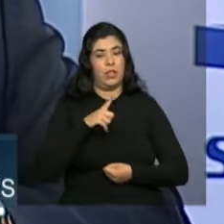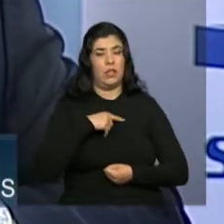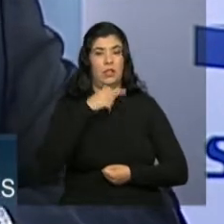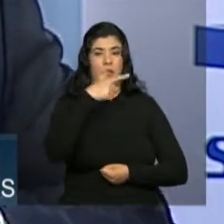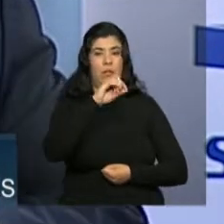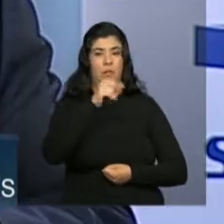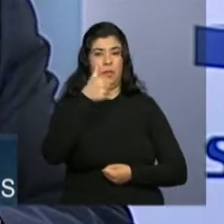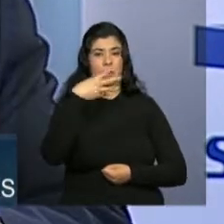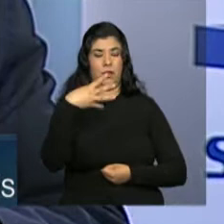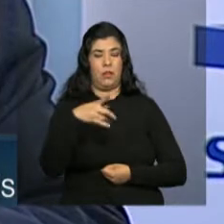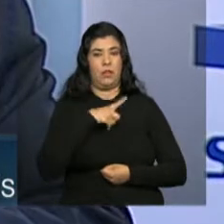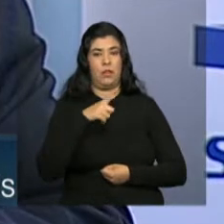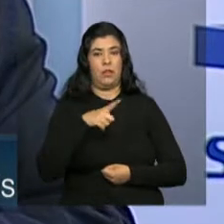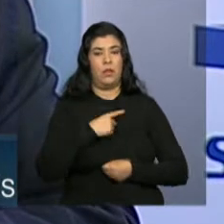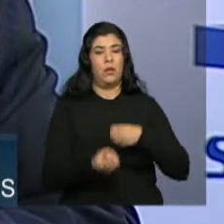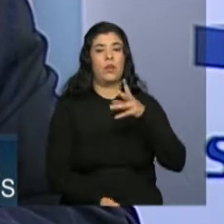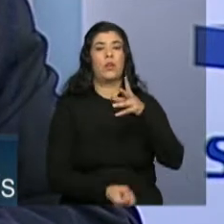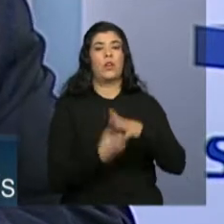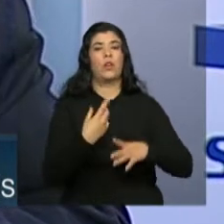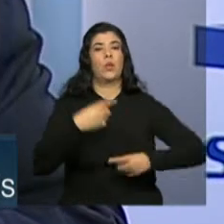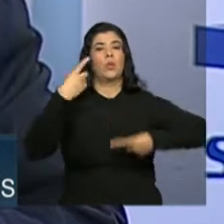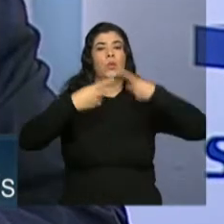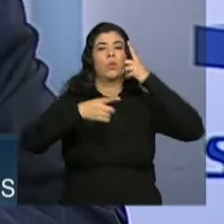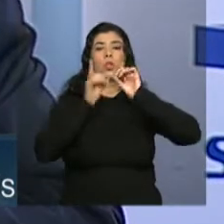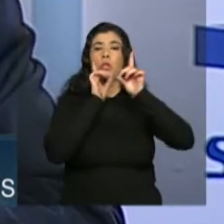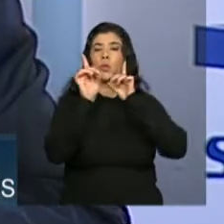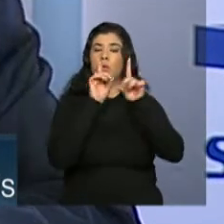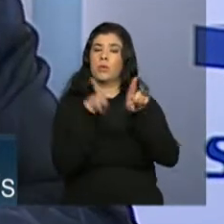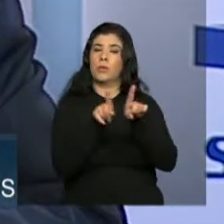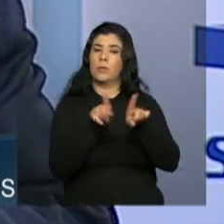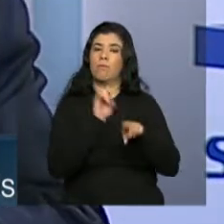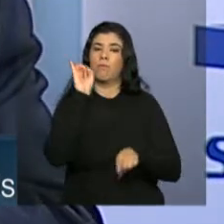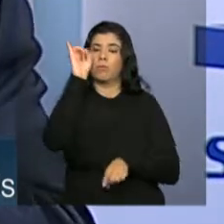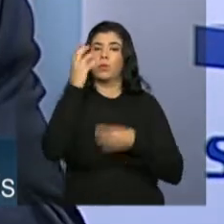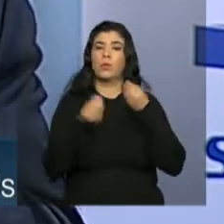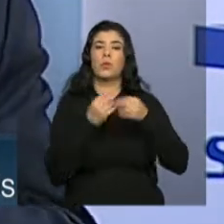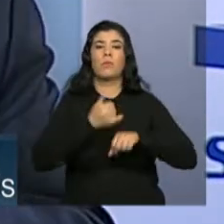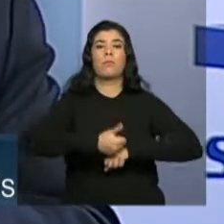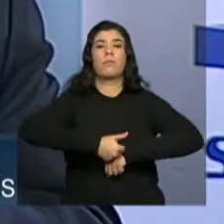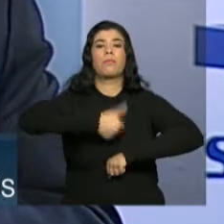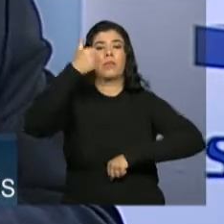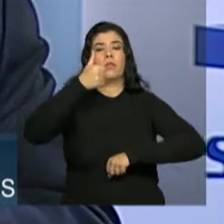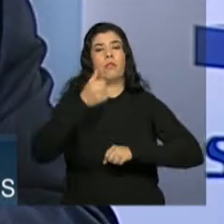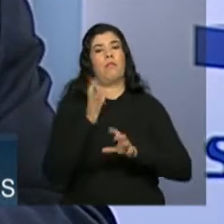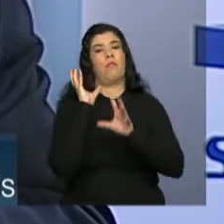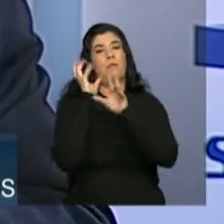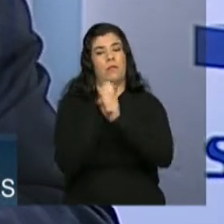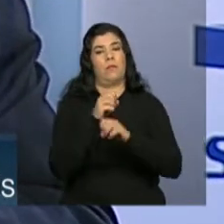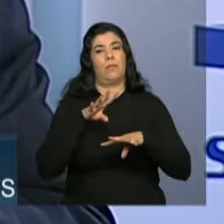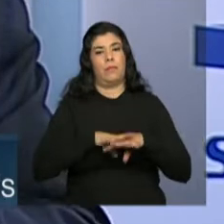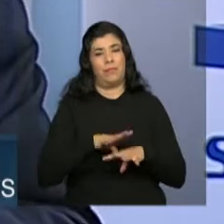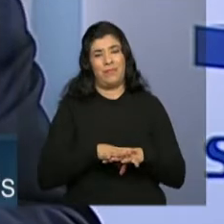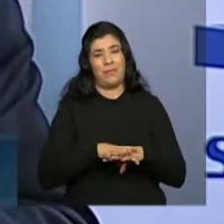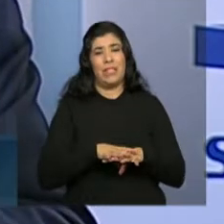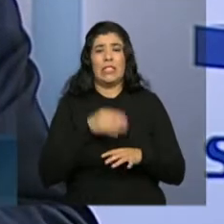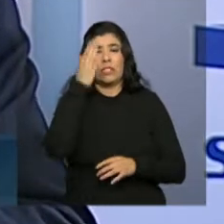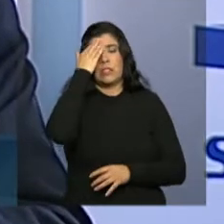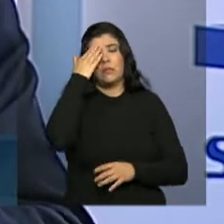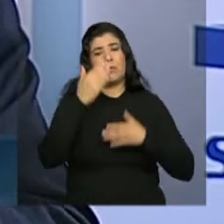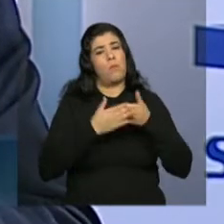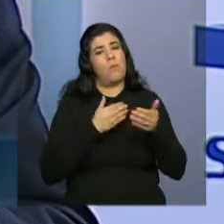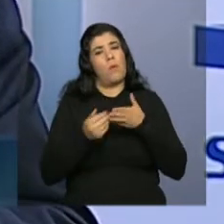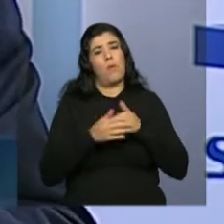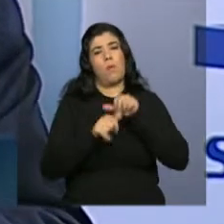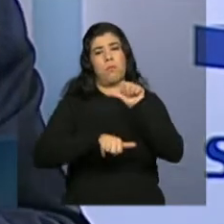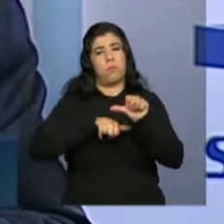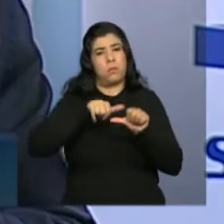Talvez uma contribuição maior um diálogo maior sobre a necessidade de aperfeiçoar as formas a gente sabe que qualquer qualquer mudança desse